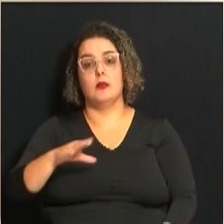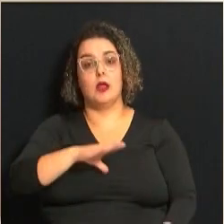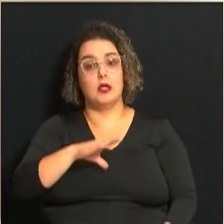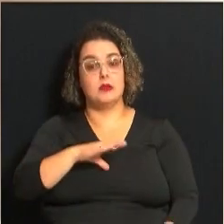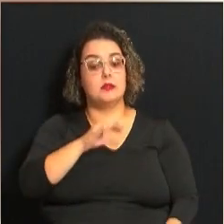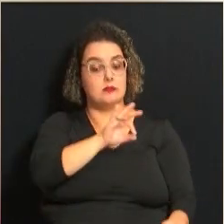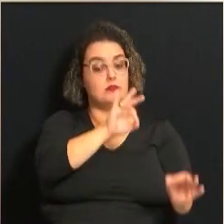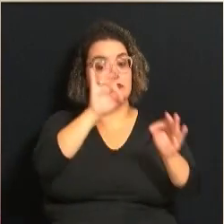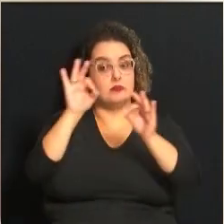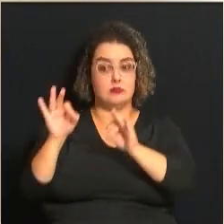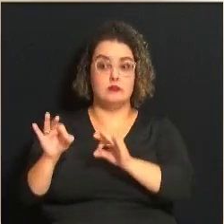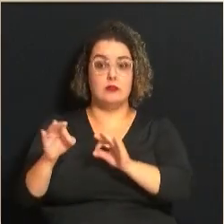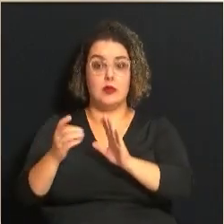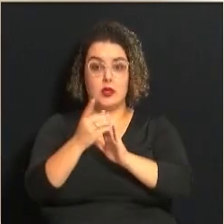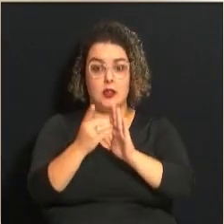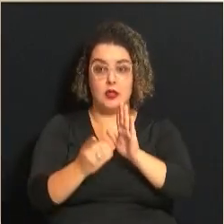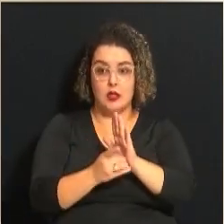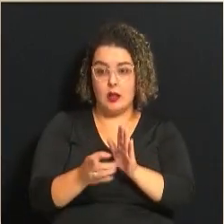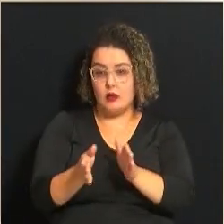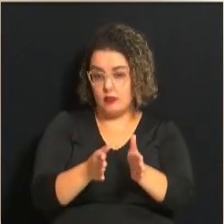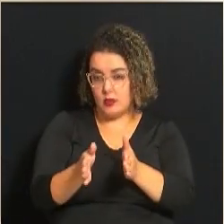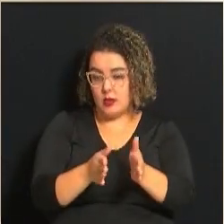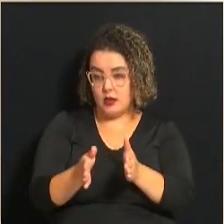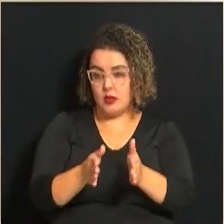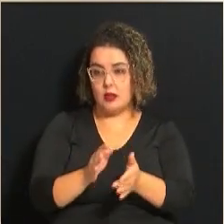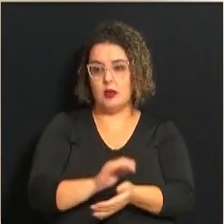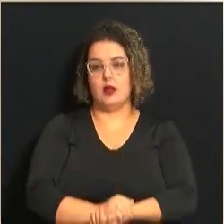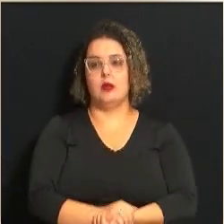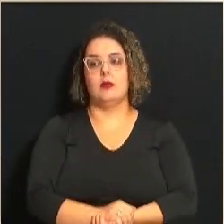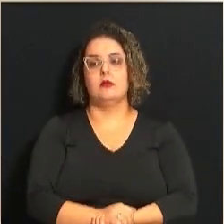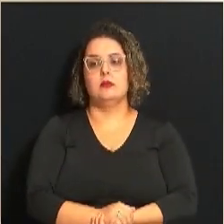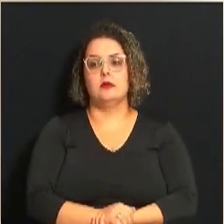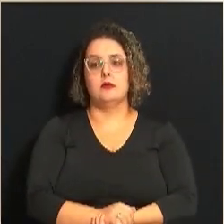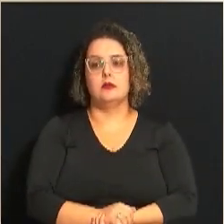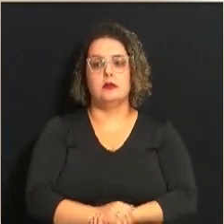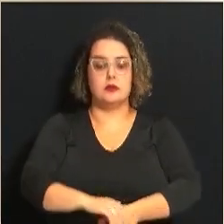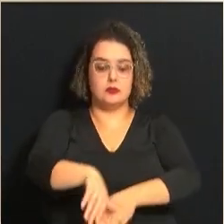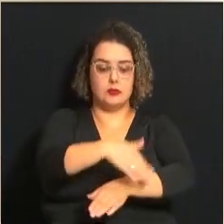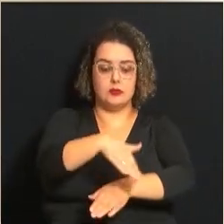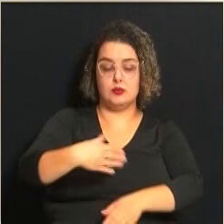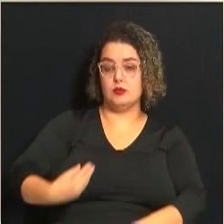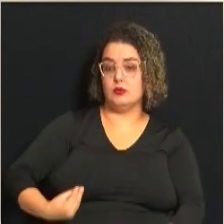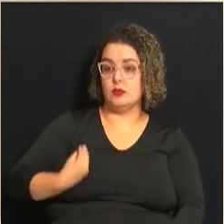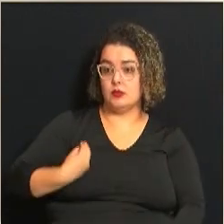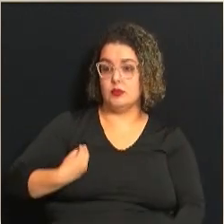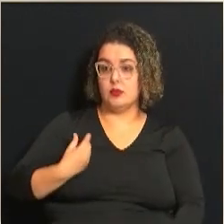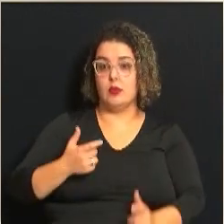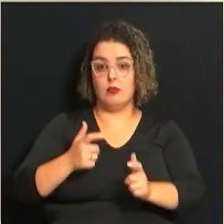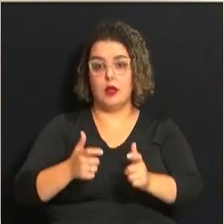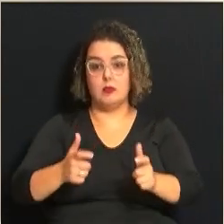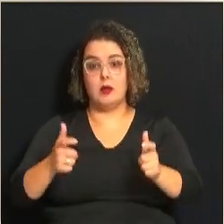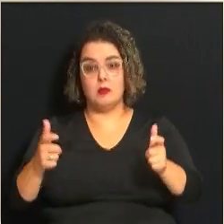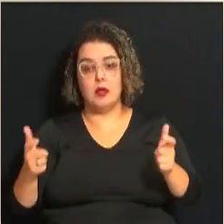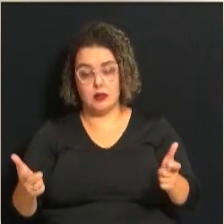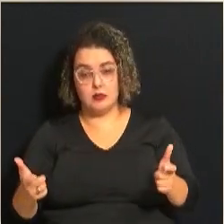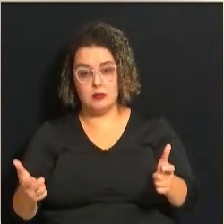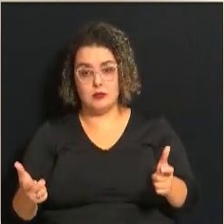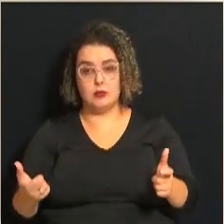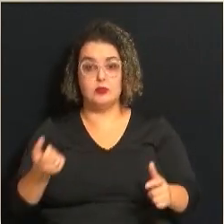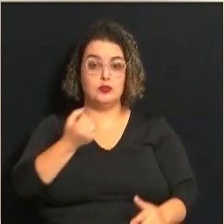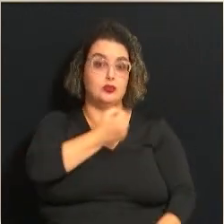foi o decreto há pouco tempo, né, sobre a questão dos moradores em situação de rua, aumentou muito o número, né,